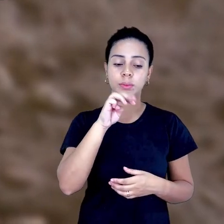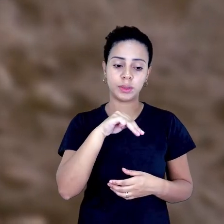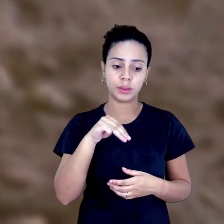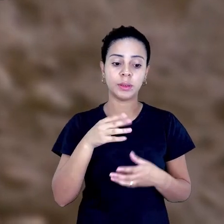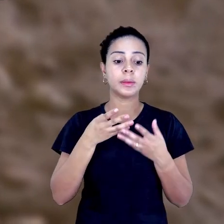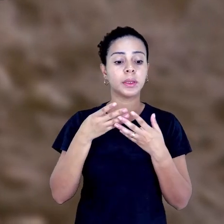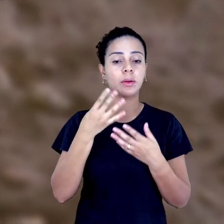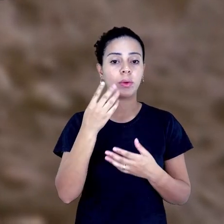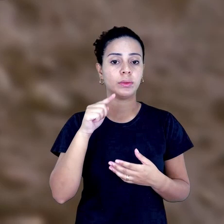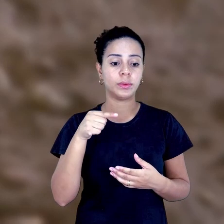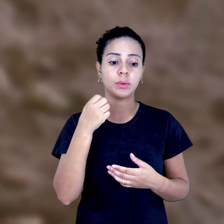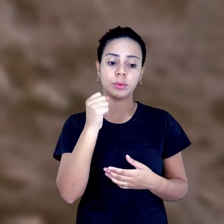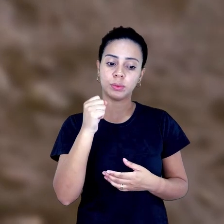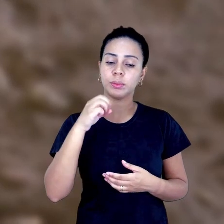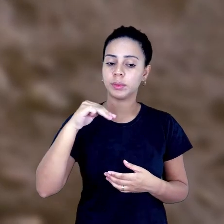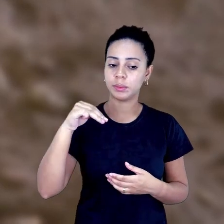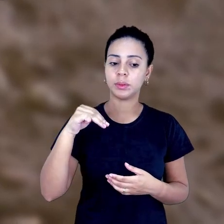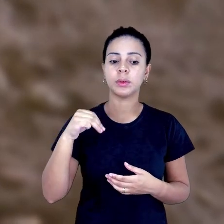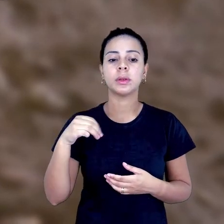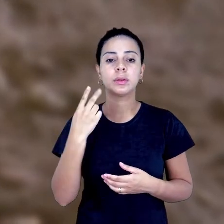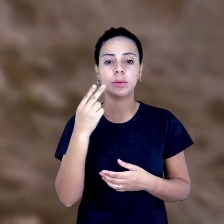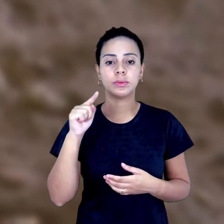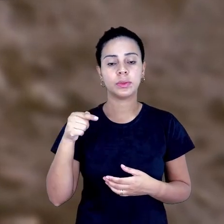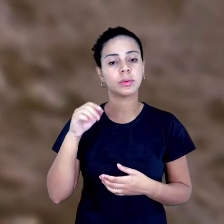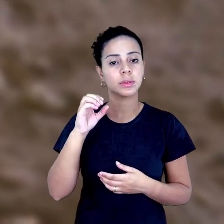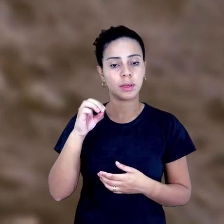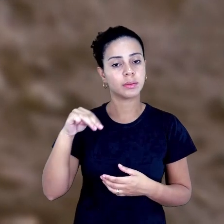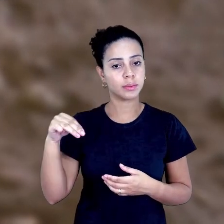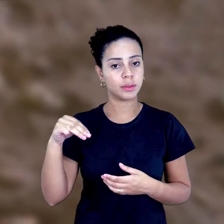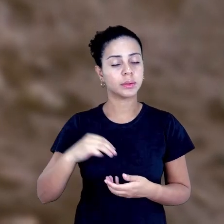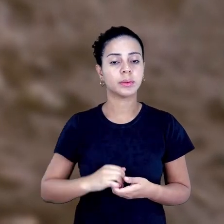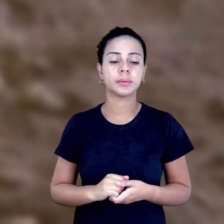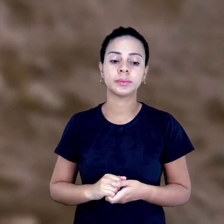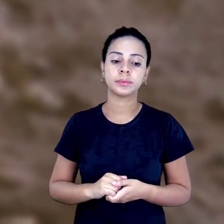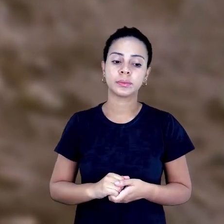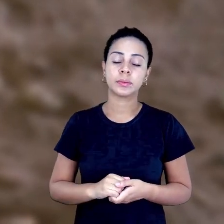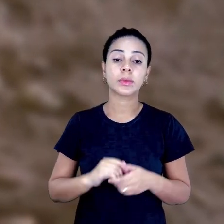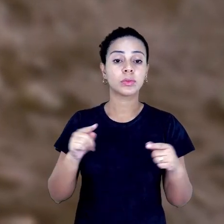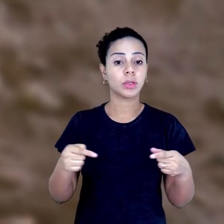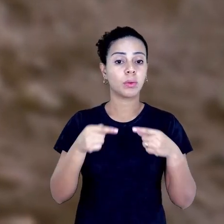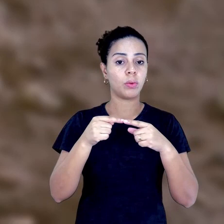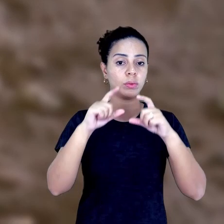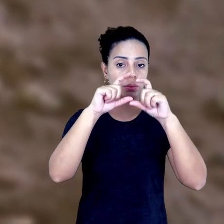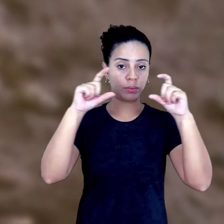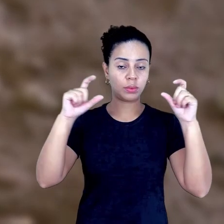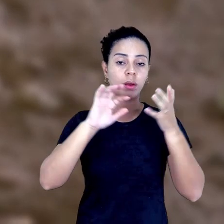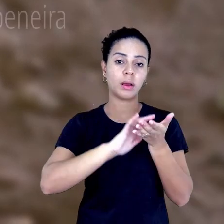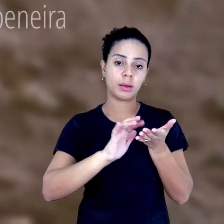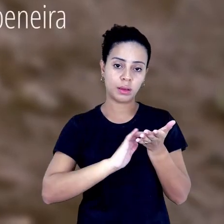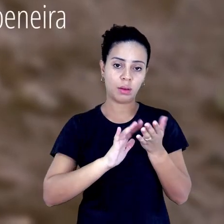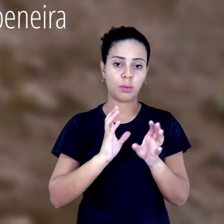9,5 mm, 4,8 mm e 2,0 mm, utilizando a seguinte